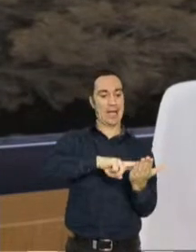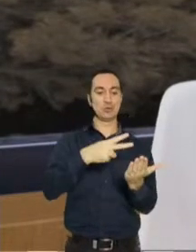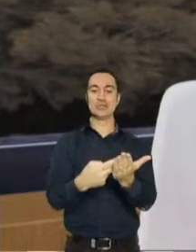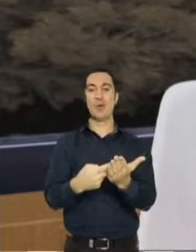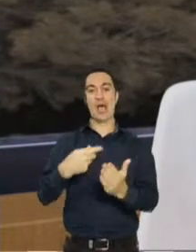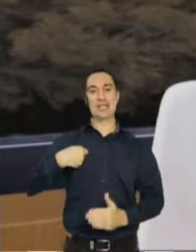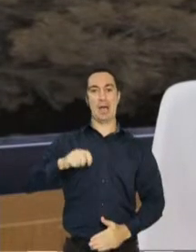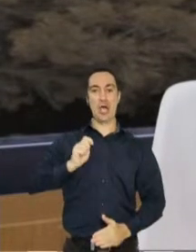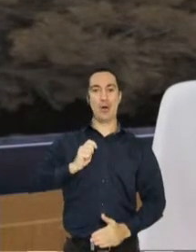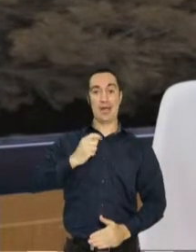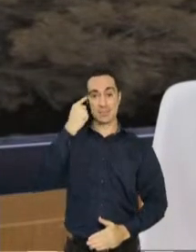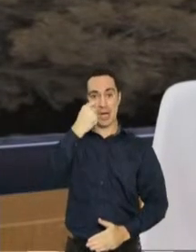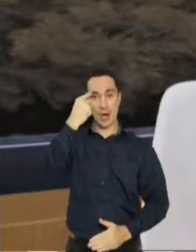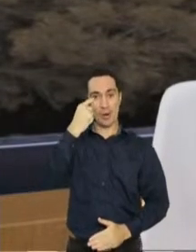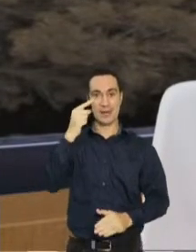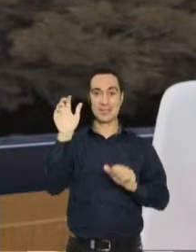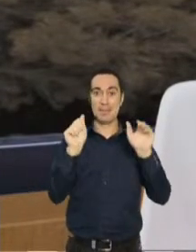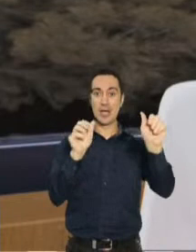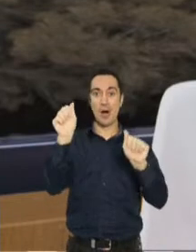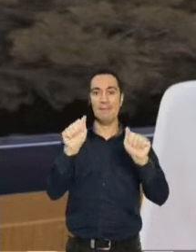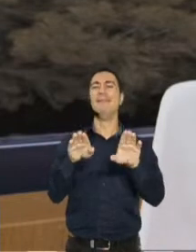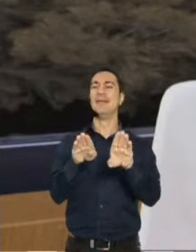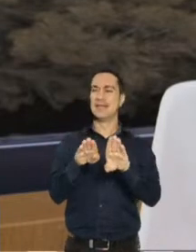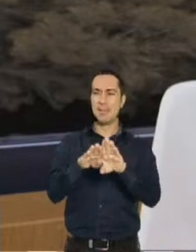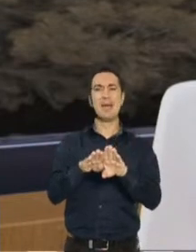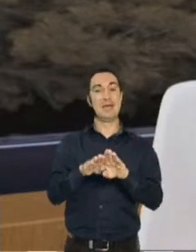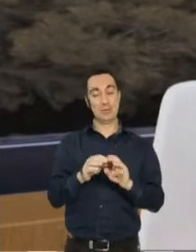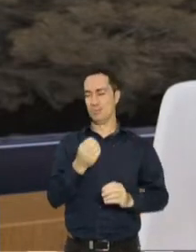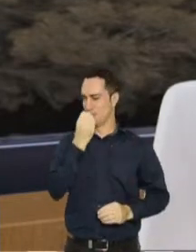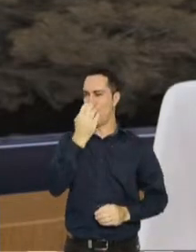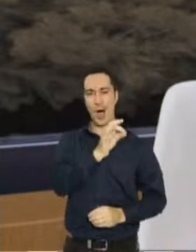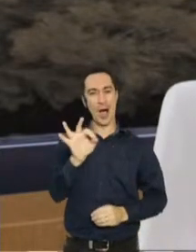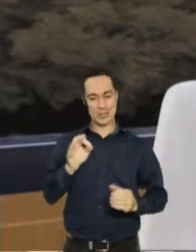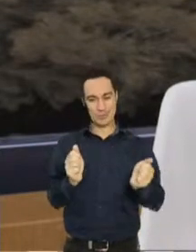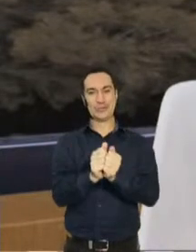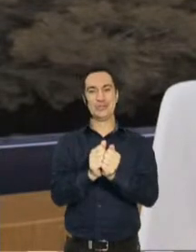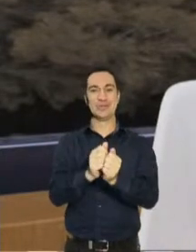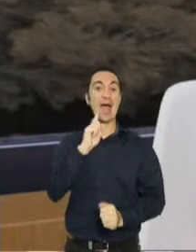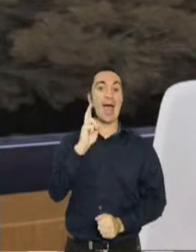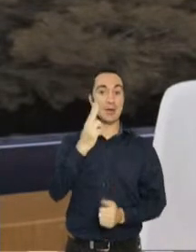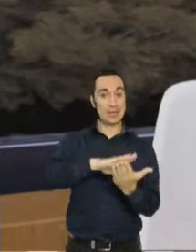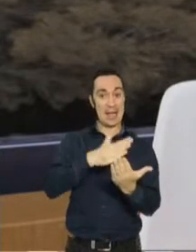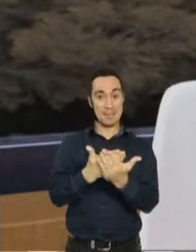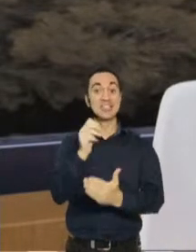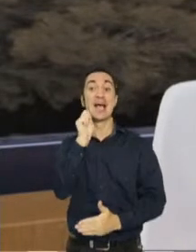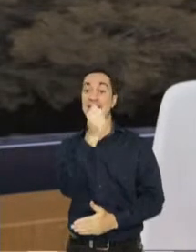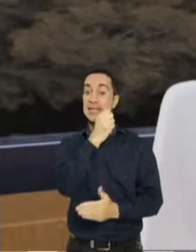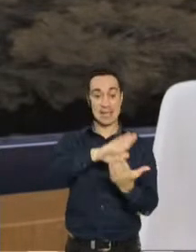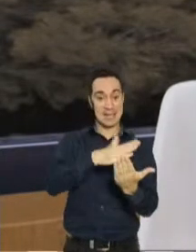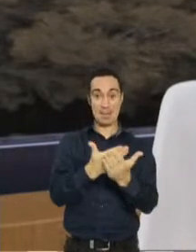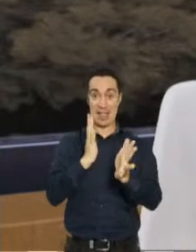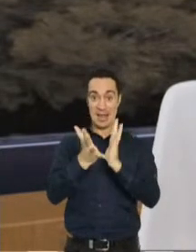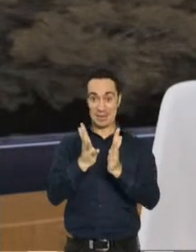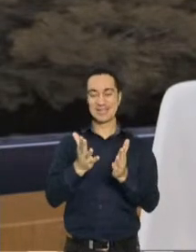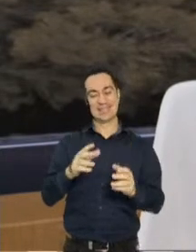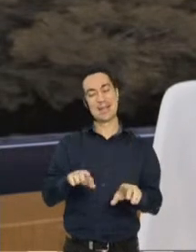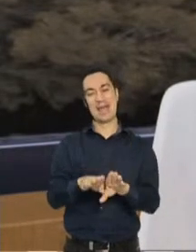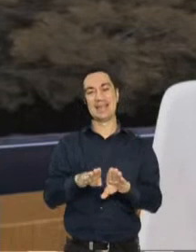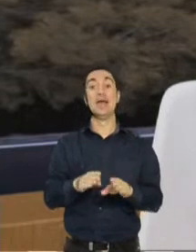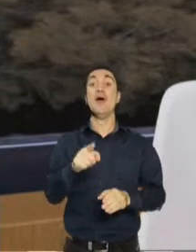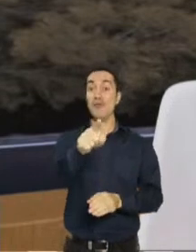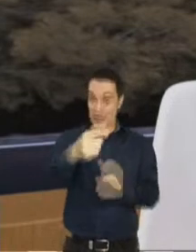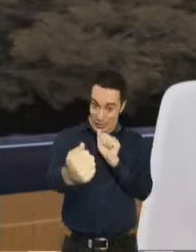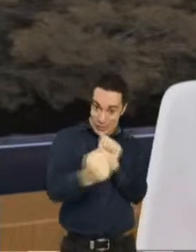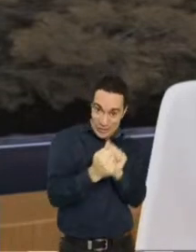para o espanhol. Meus companheiros de palco hoje com vocês. Então, sigamos. Hoje, você agora já é